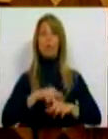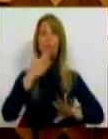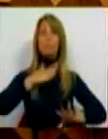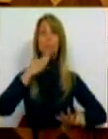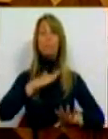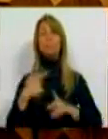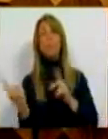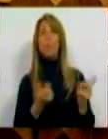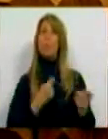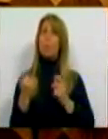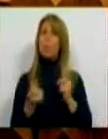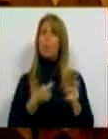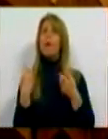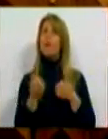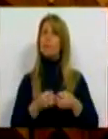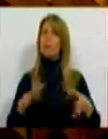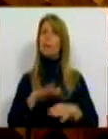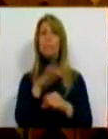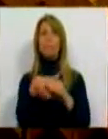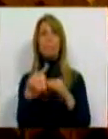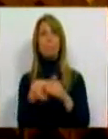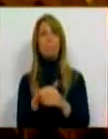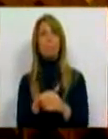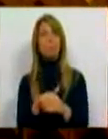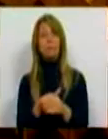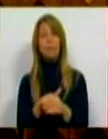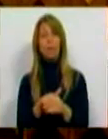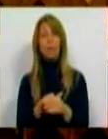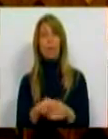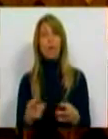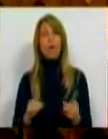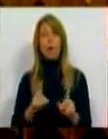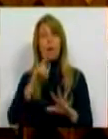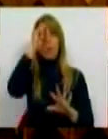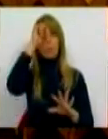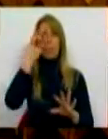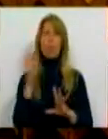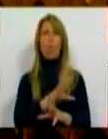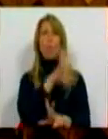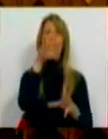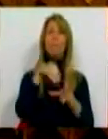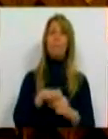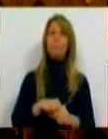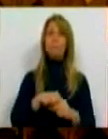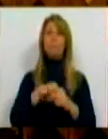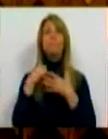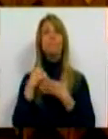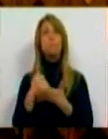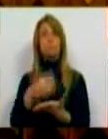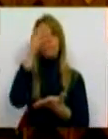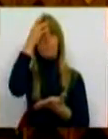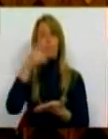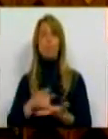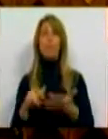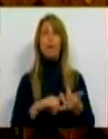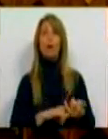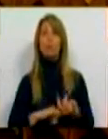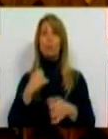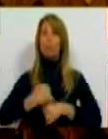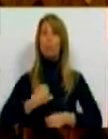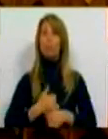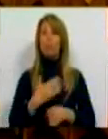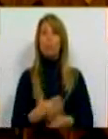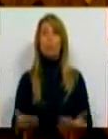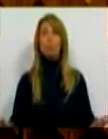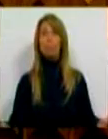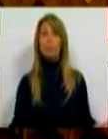debate alargado e participado. Não respeitou ou incorporou os contributos das associações profissionais. Não teve